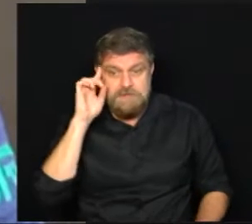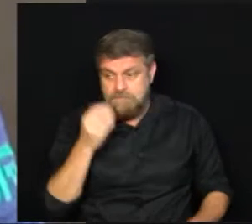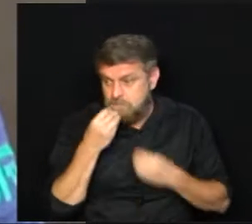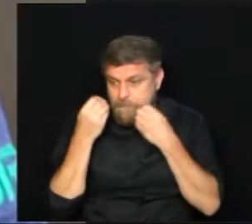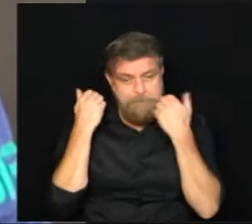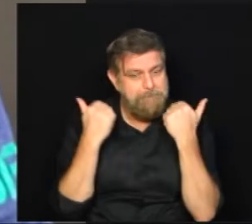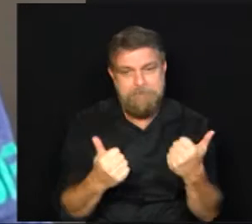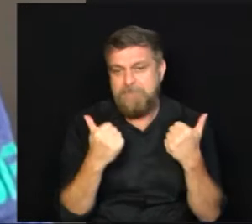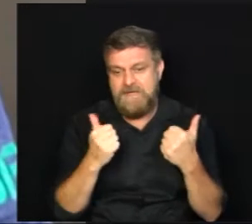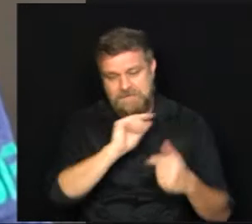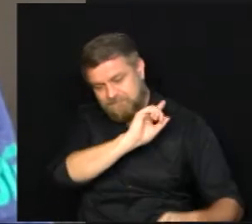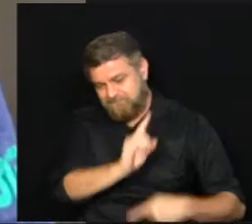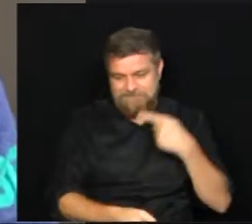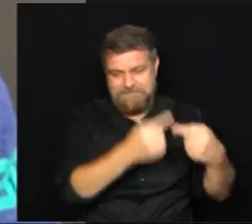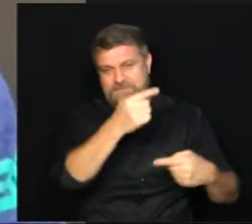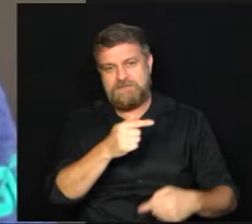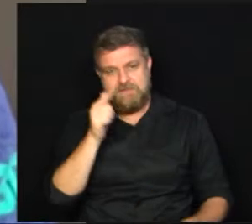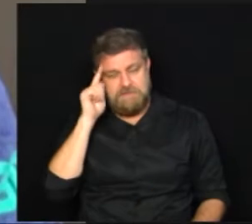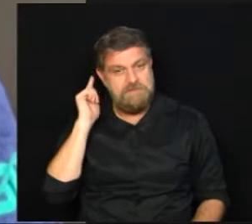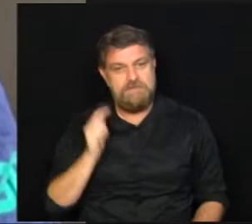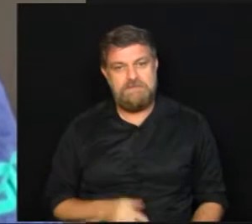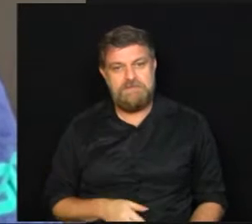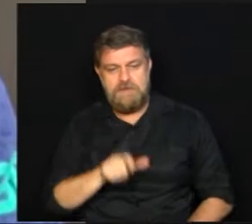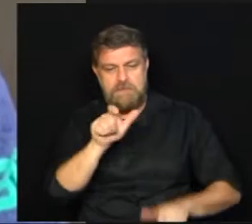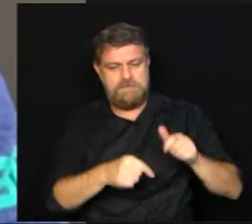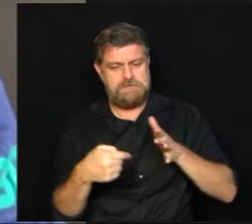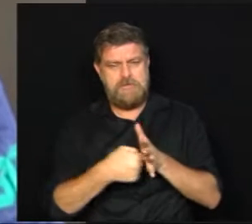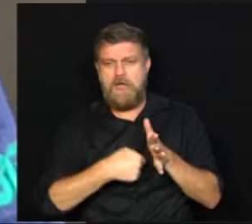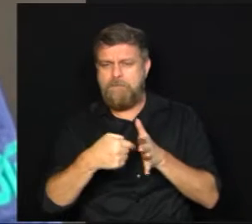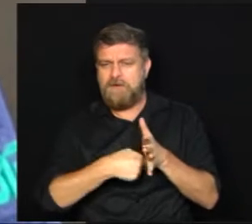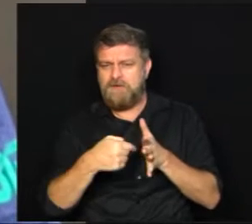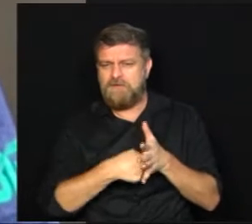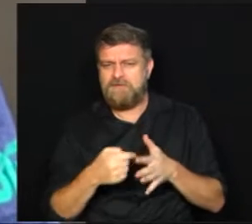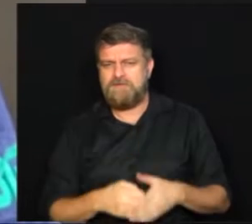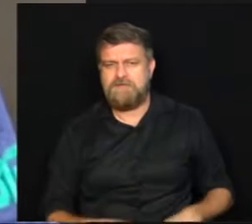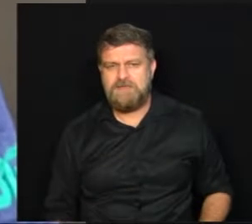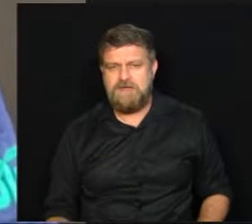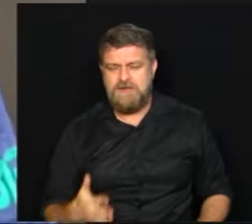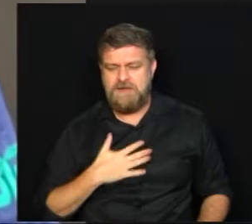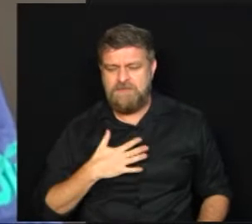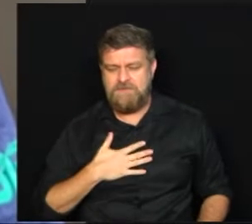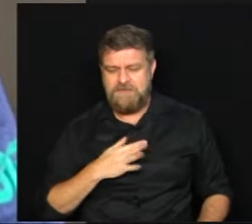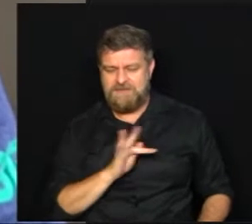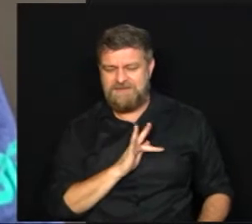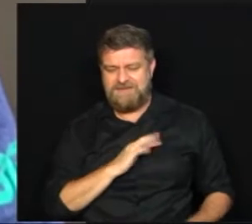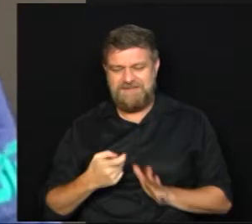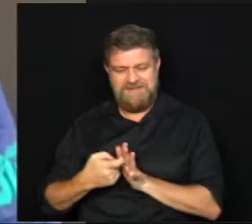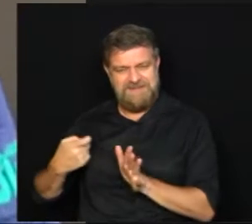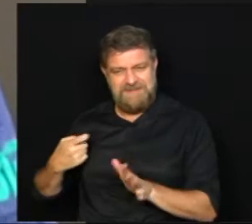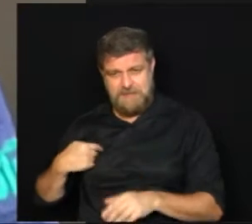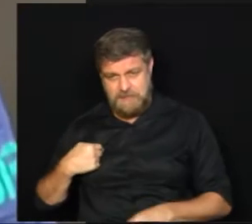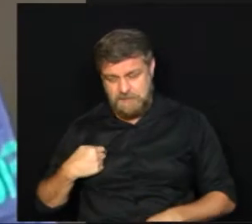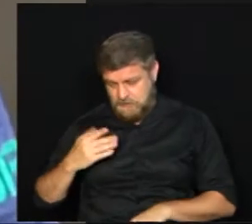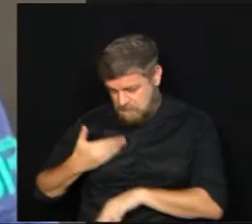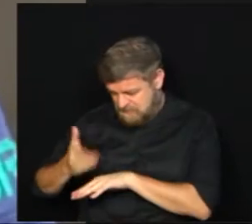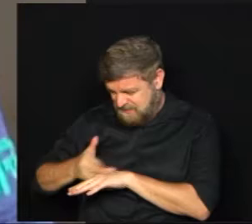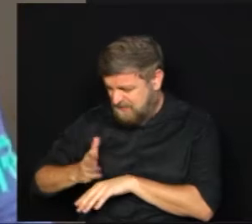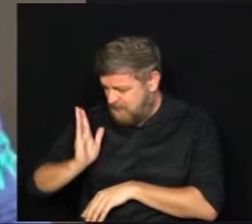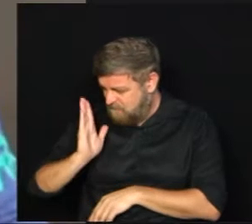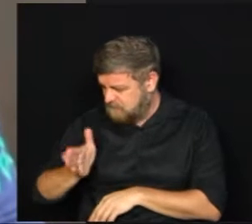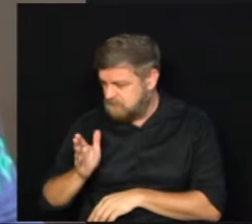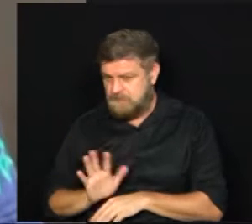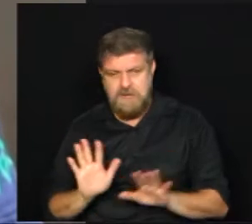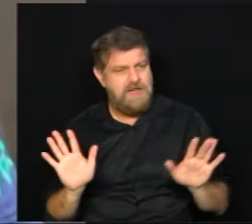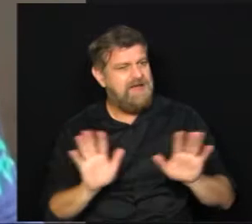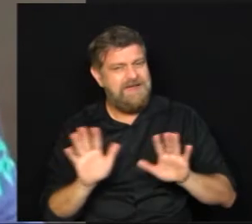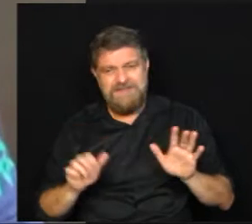bem, até passaram algumas pessoas e perguntaram pro meu treinador se eu já treinava há muito tempo, e ele